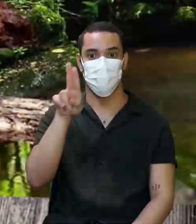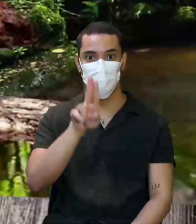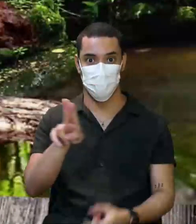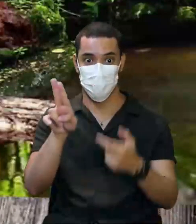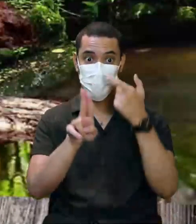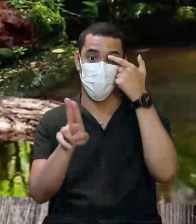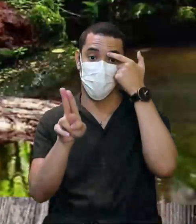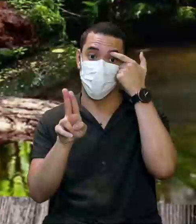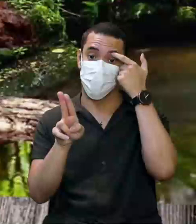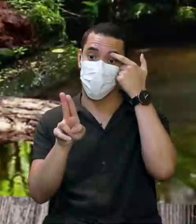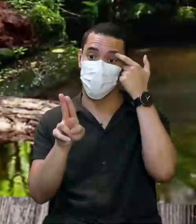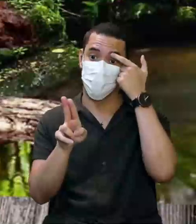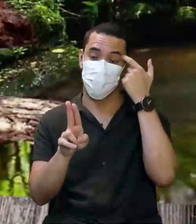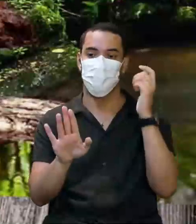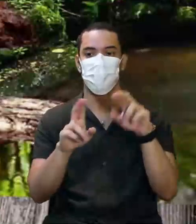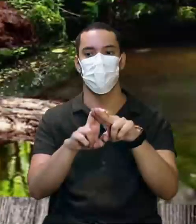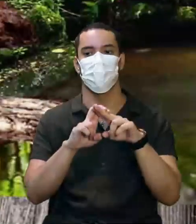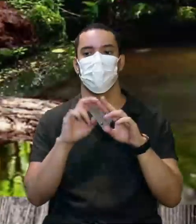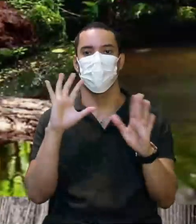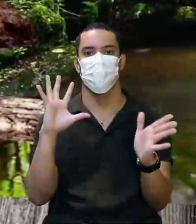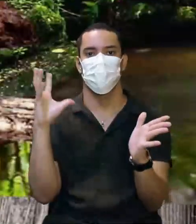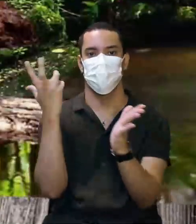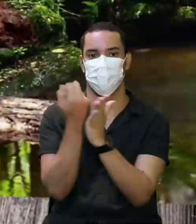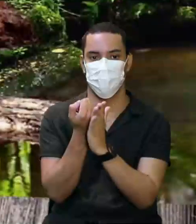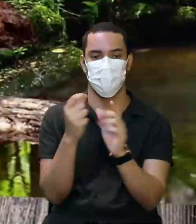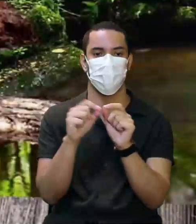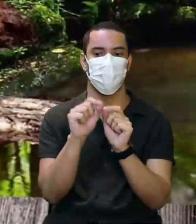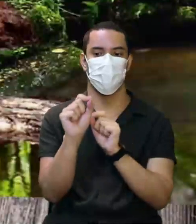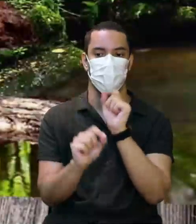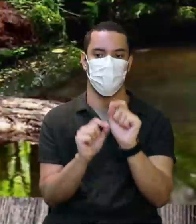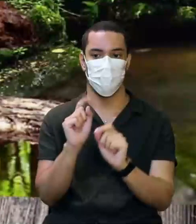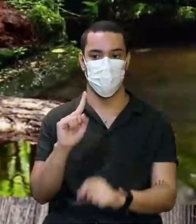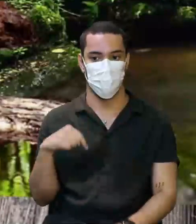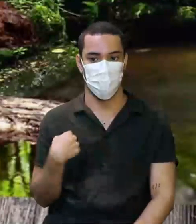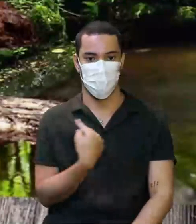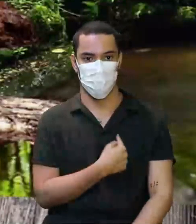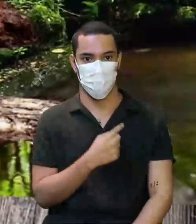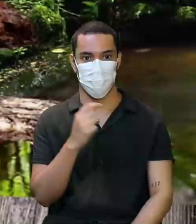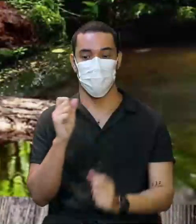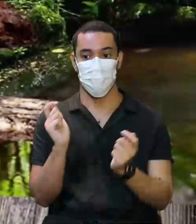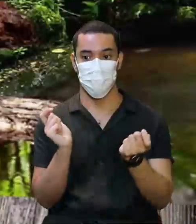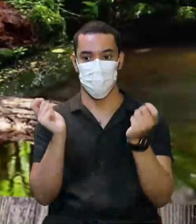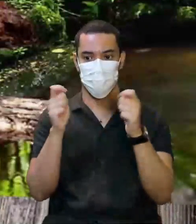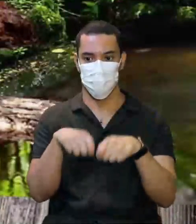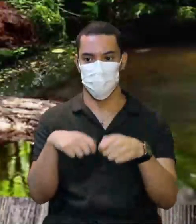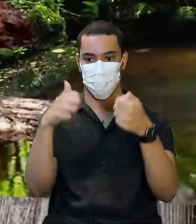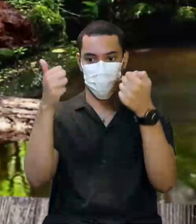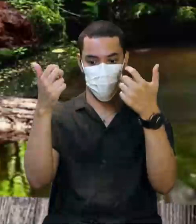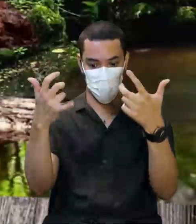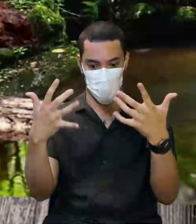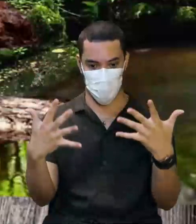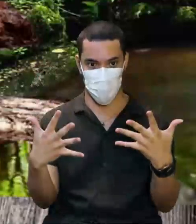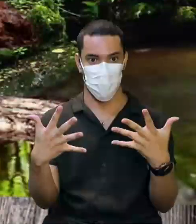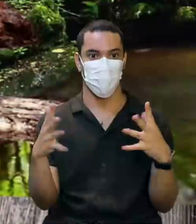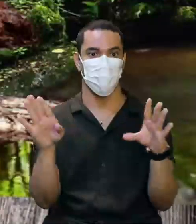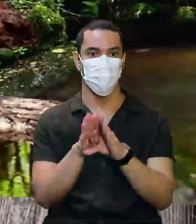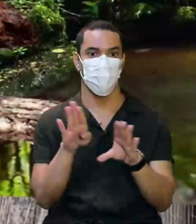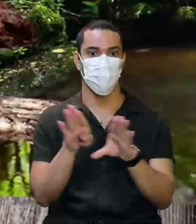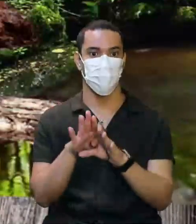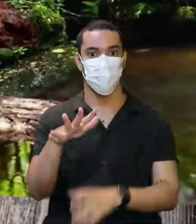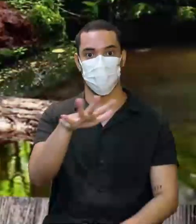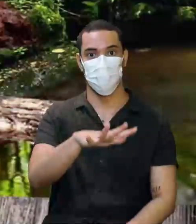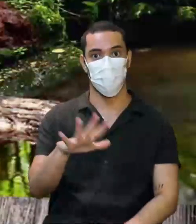manipulados, enfim. Então, esses registros fazem com que a gente construa, não na